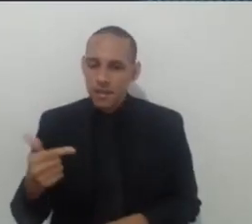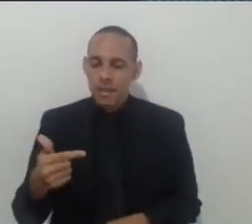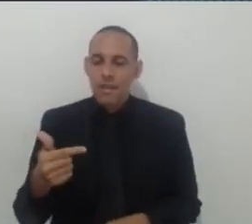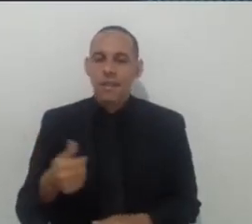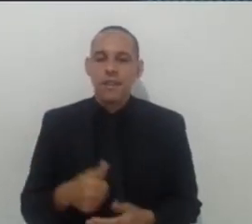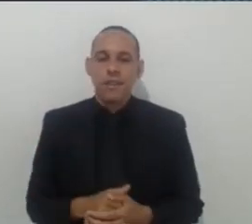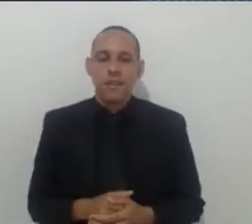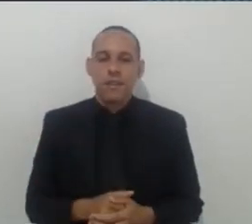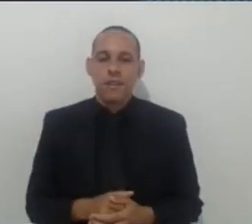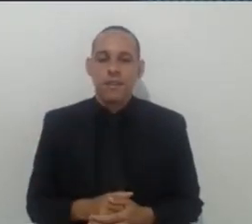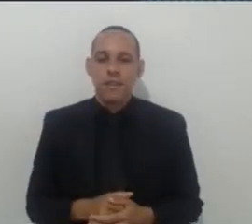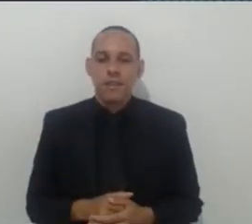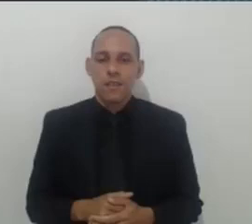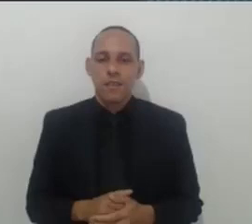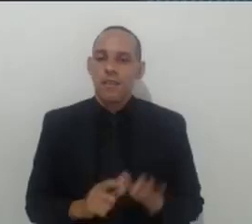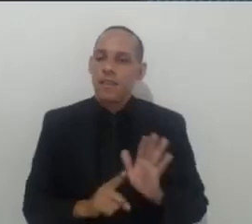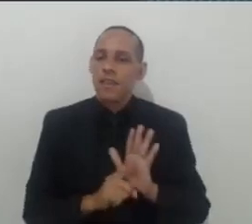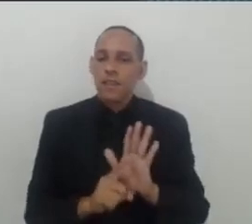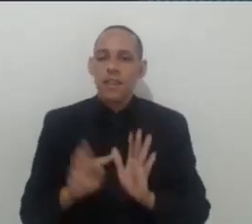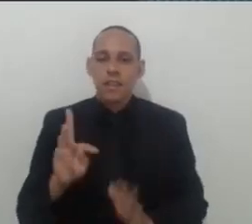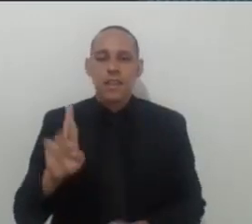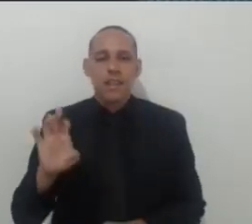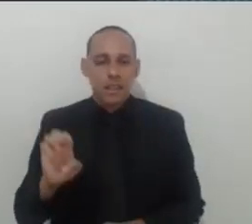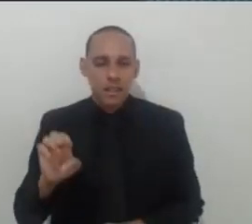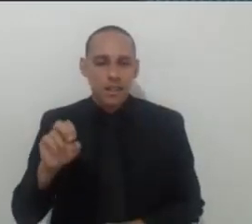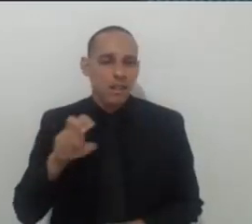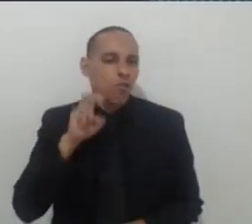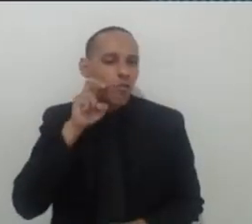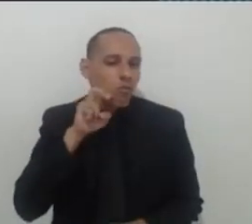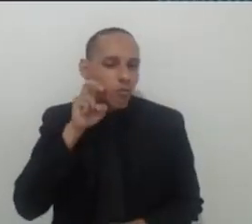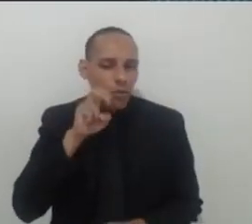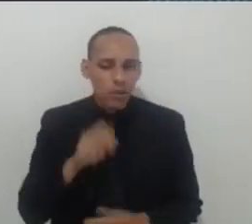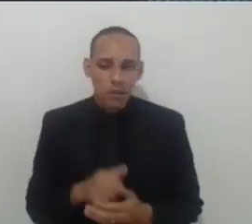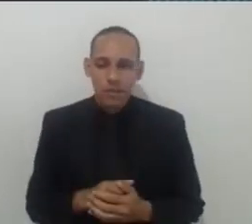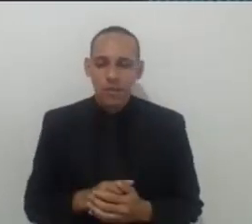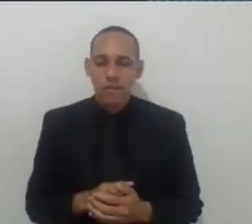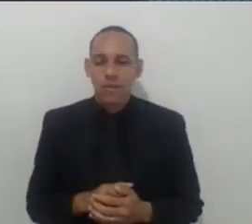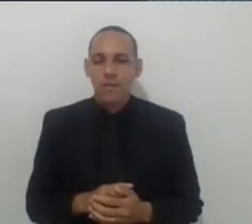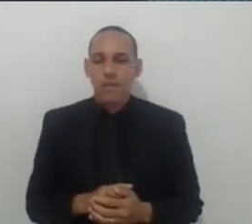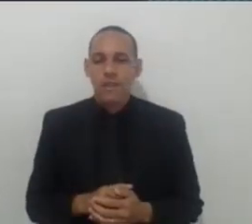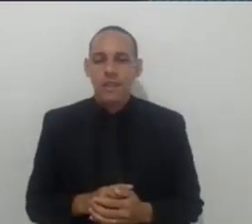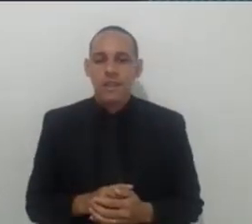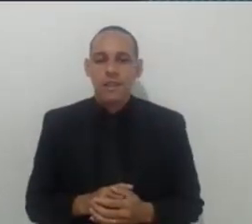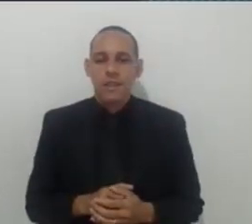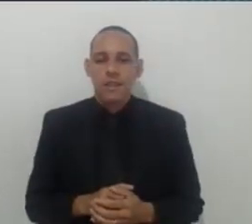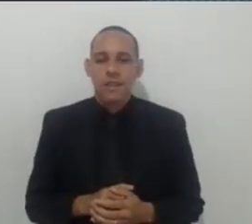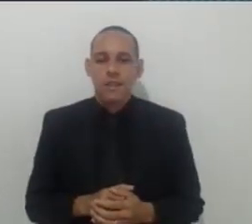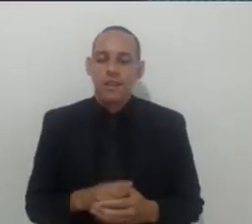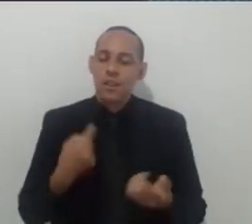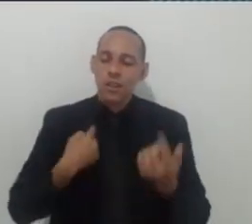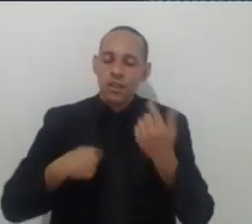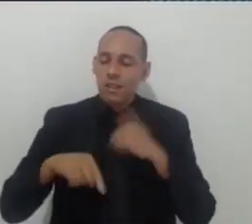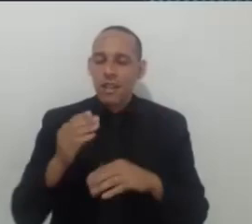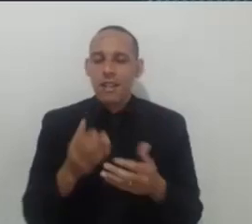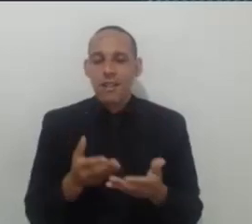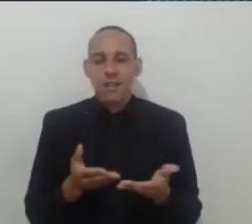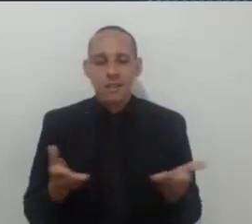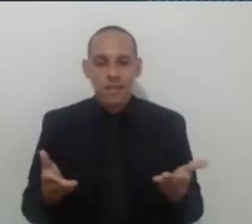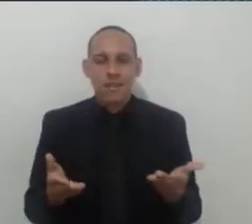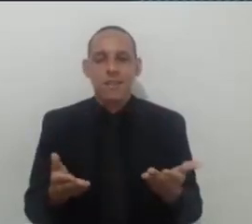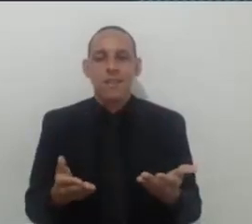à frente do TRE do Estado do Rio Grande do Norte. Muito, muito sucesso que foi feito